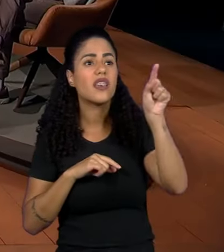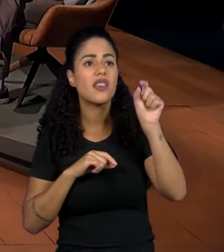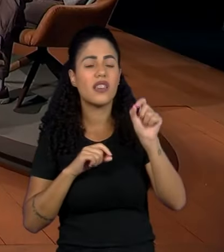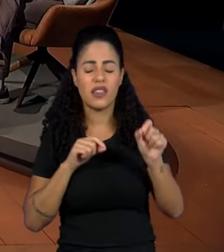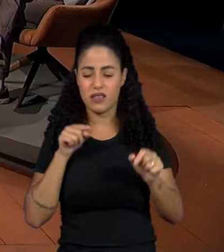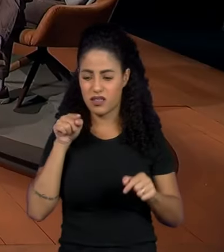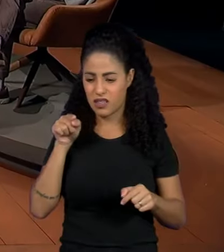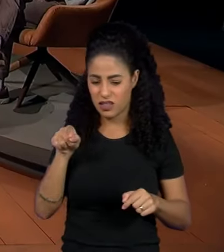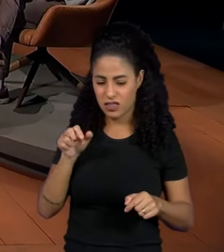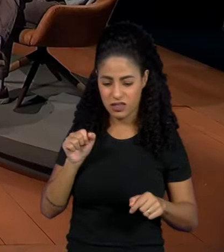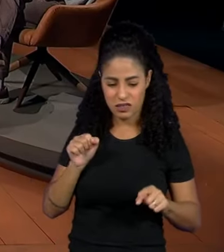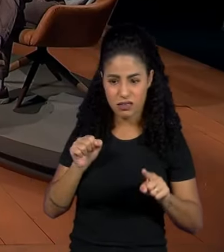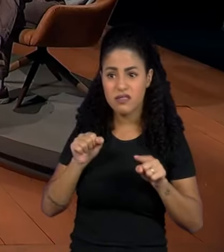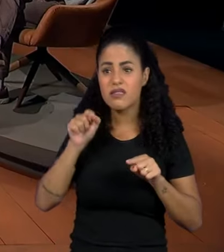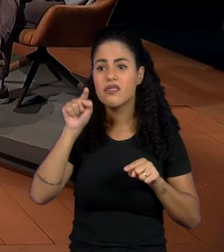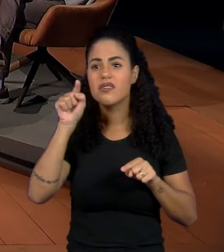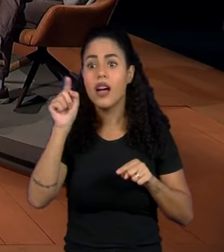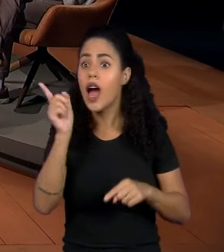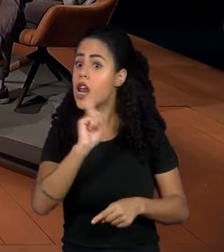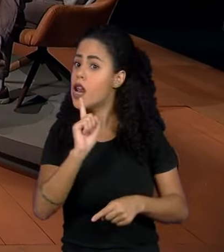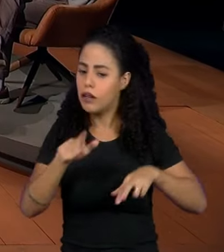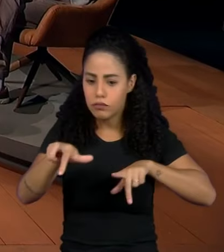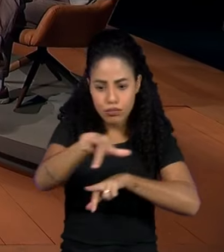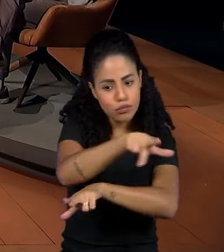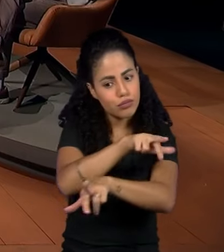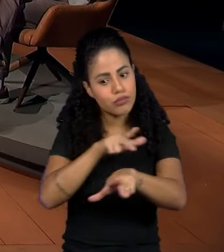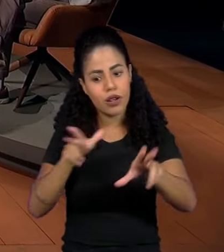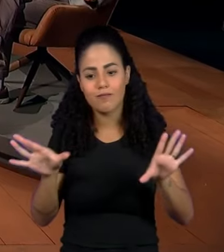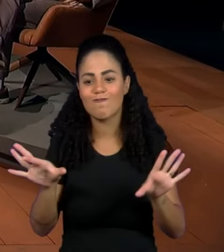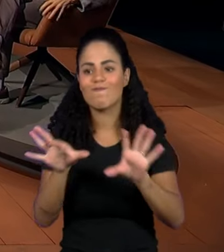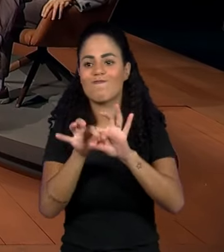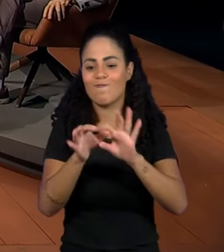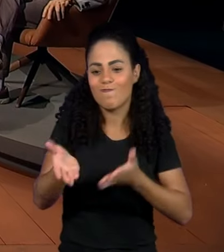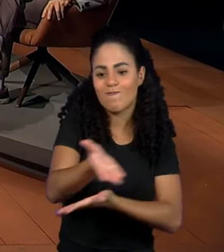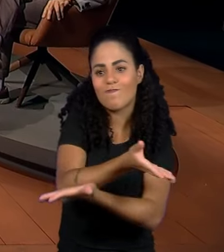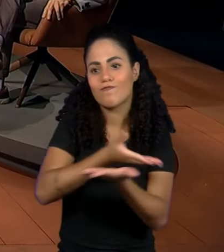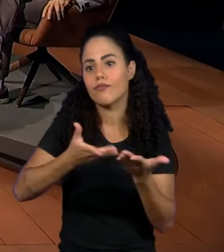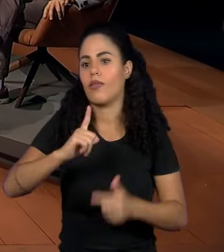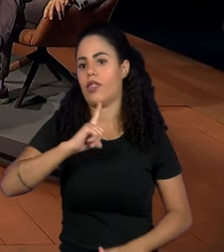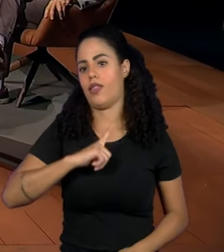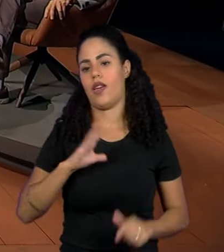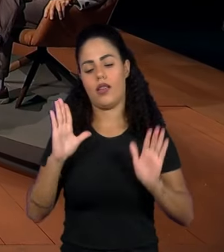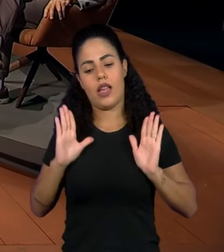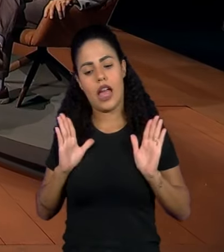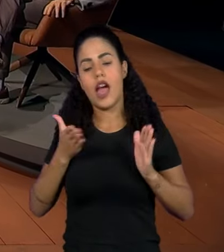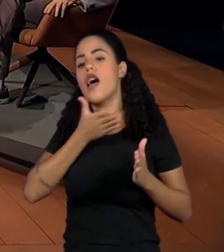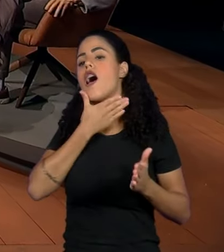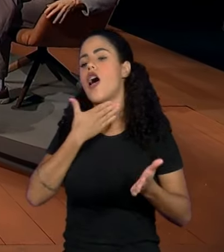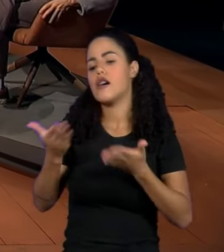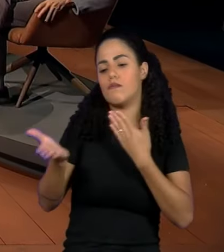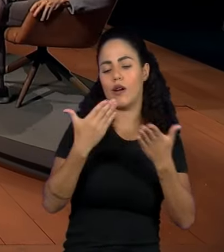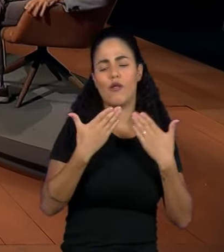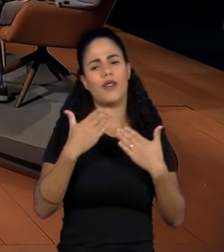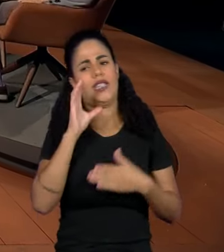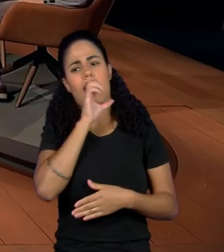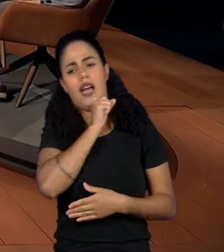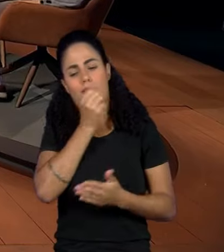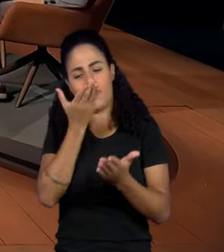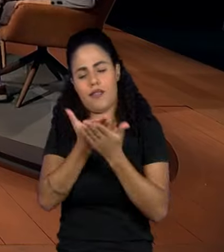diversidade com unidade, né? Bem, aqui é uma conversa, né? Não é uma aula. Aí eu convido até as pessoas para, em algum